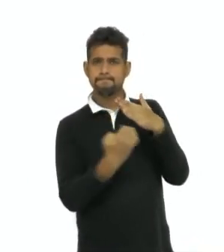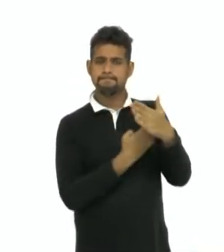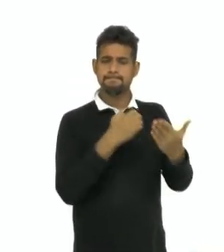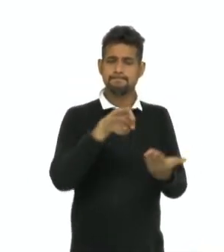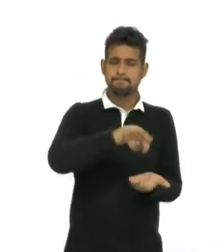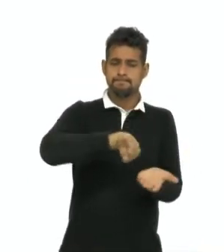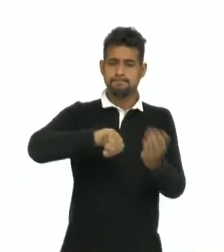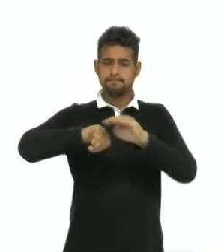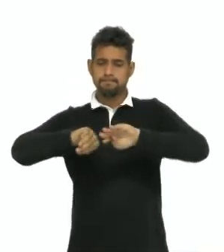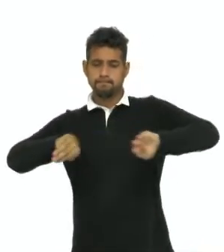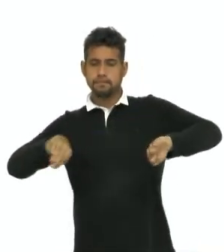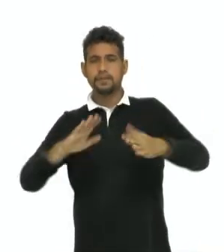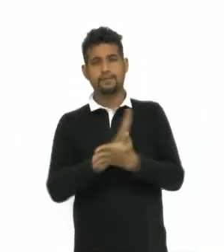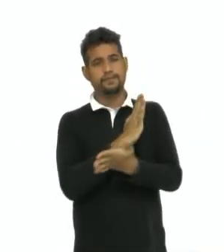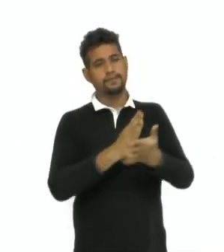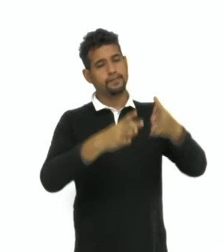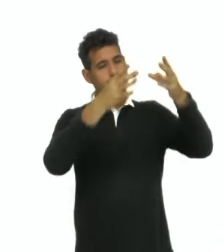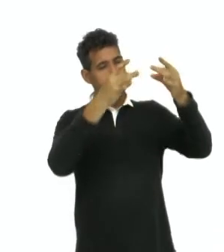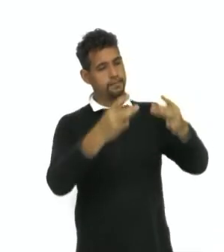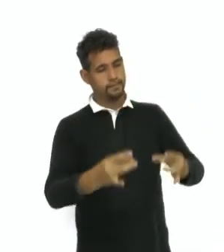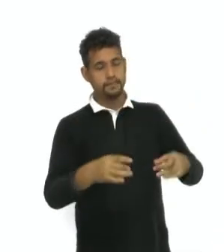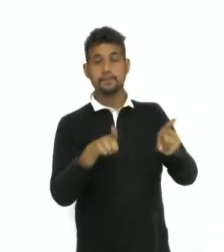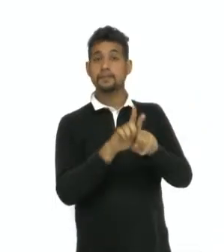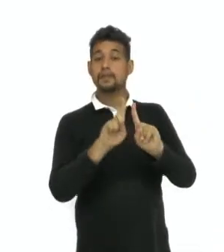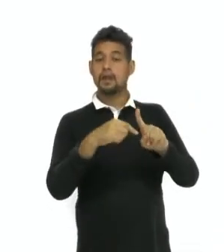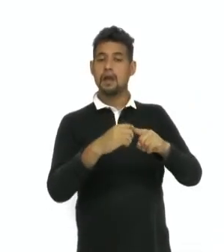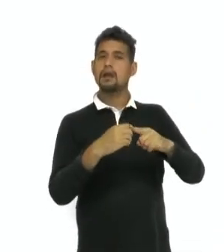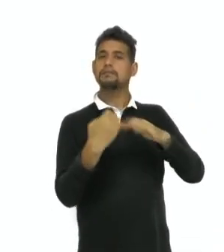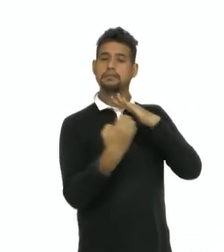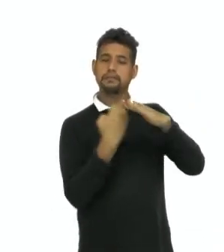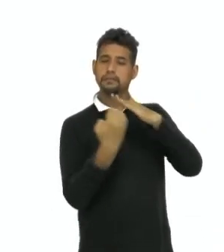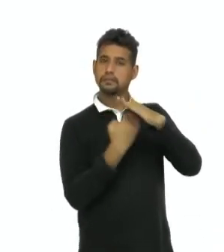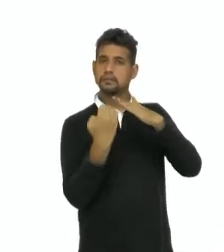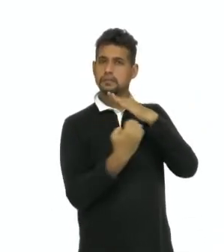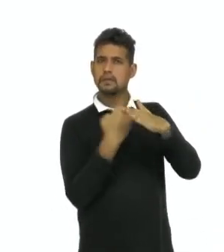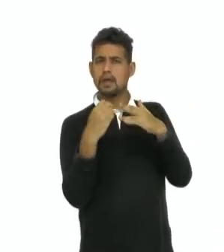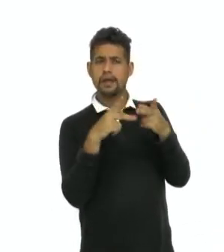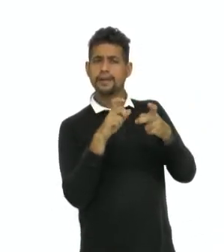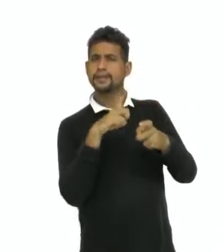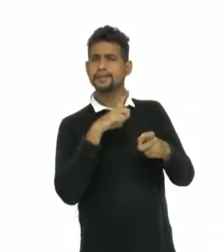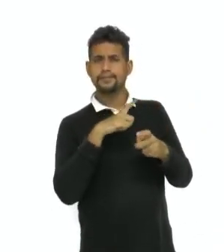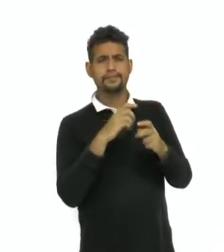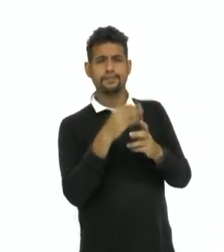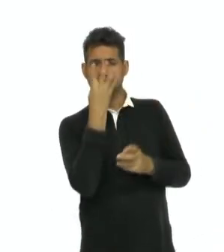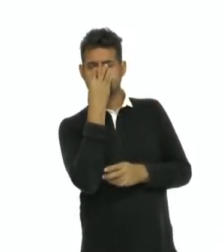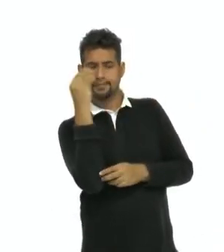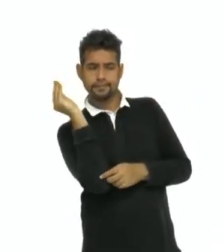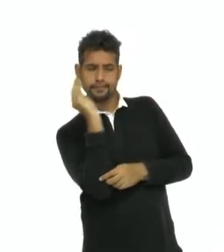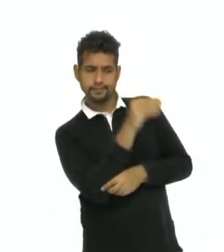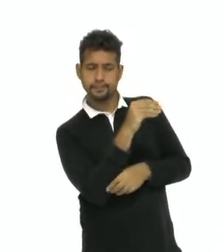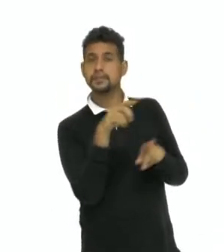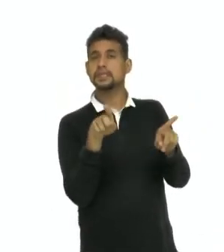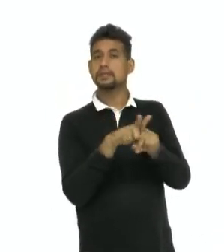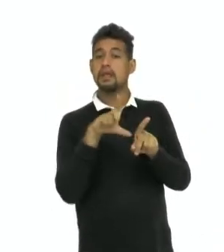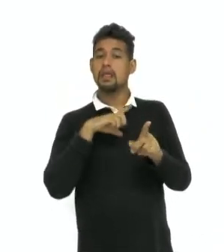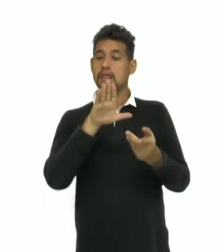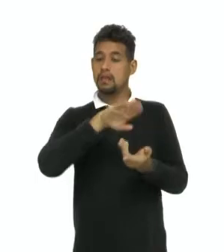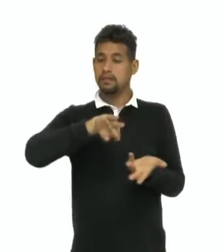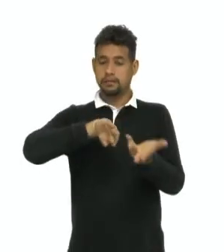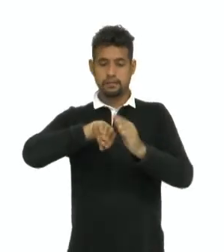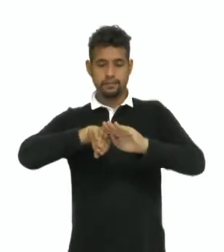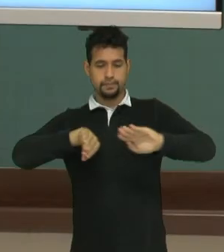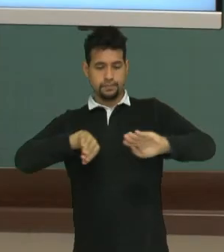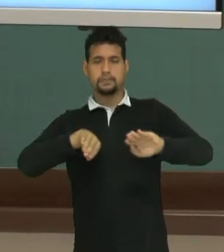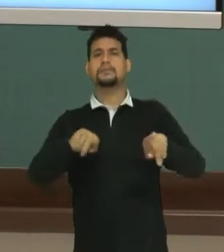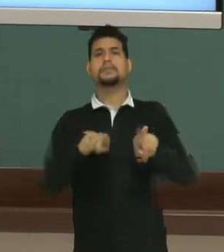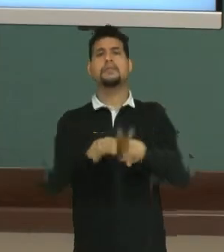separando alguns componentes, e aí na indústria de reciclagem a gente vai ter os rejeitos, vamos ter a separação dos